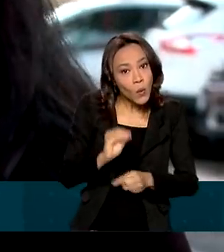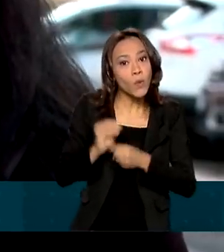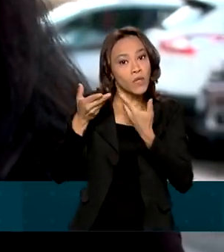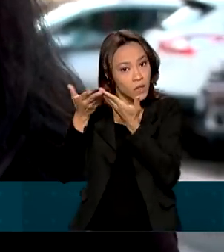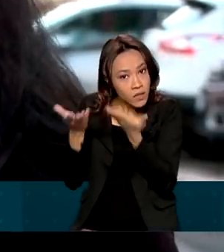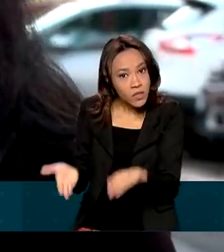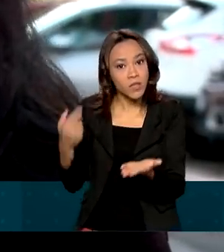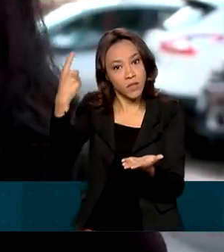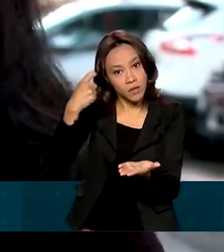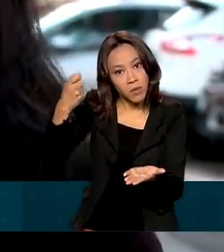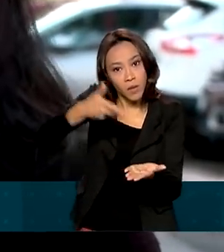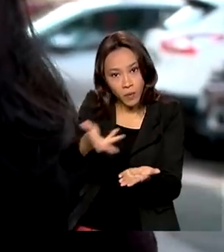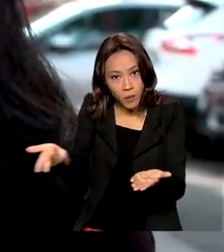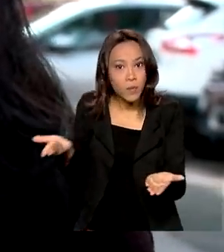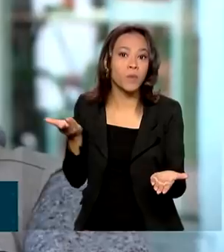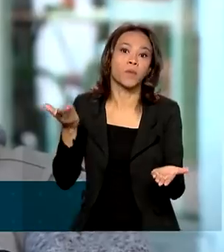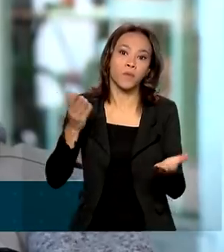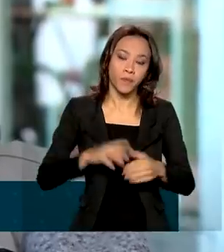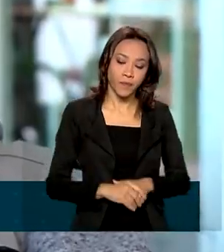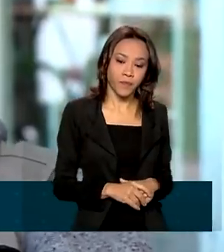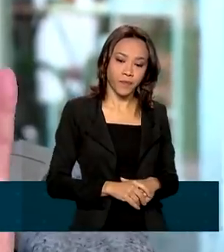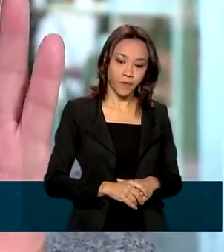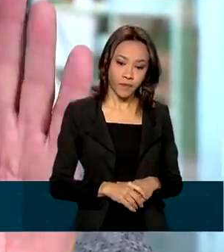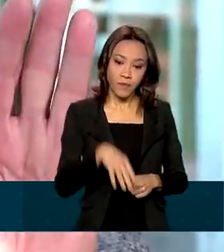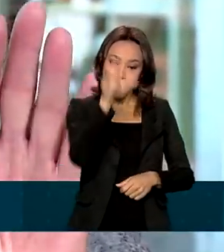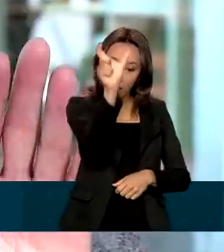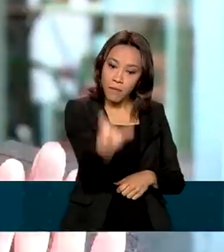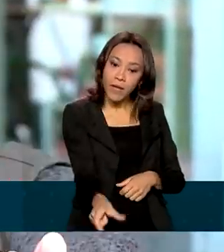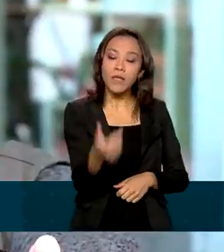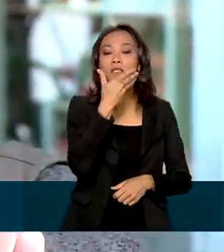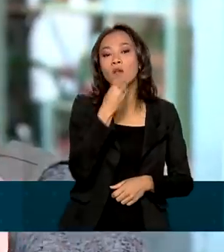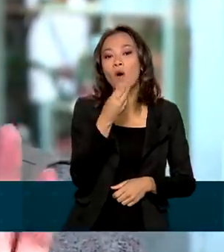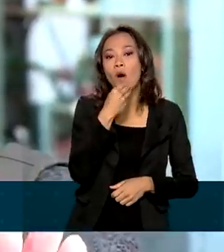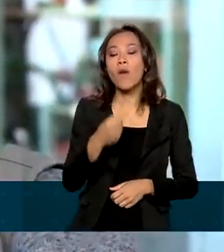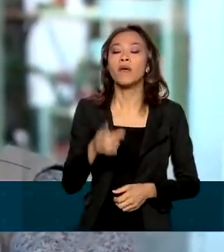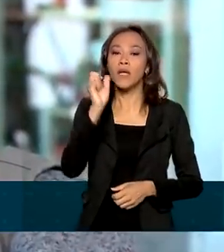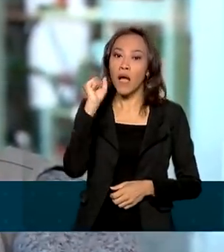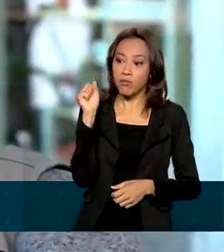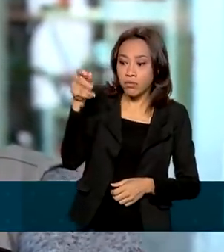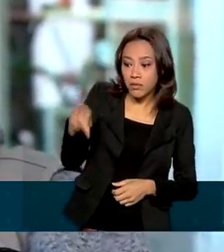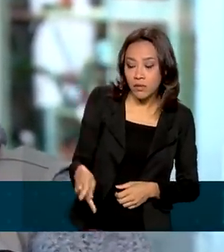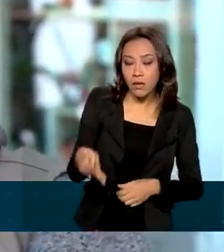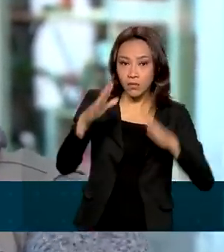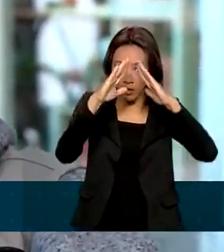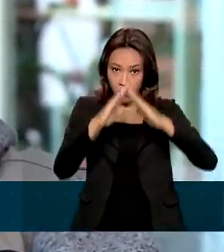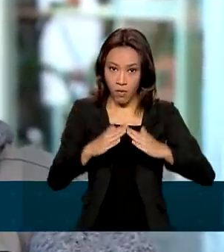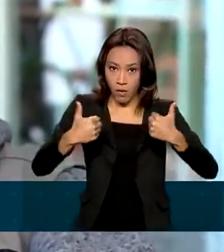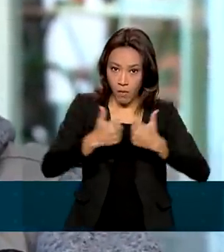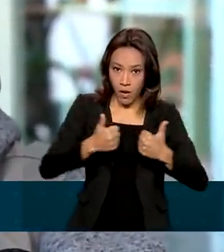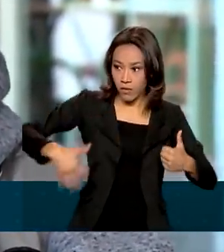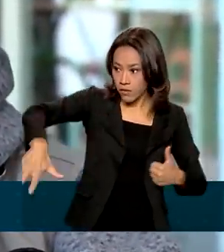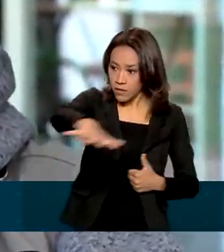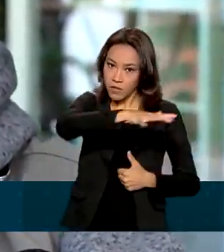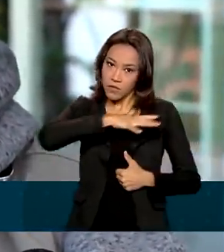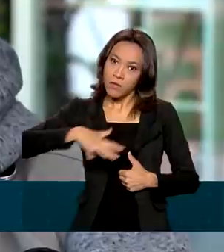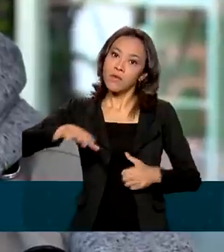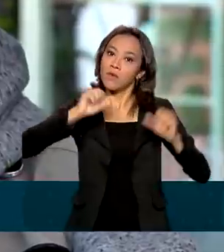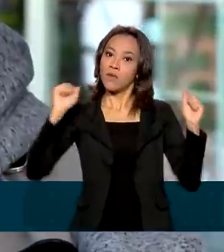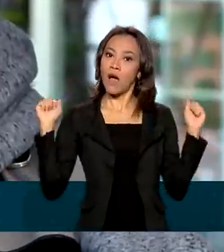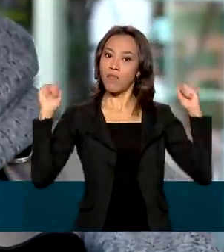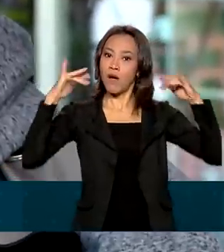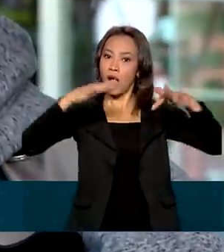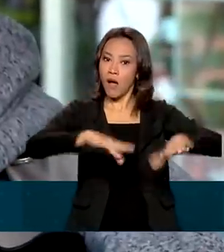clima clima sofrendo morto para o aposentado Emiliano morador do Bairro iur e os debates políticos não